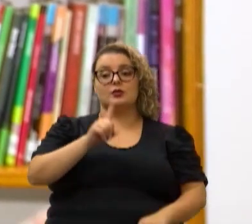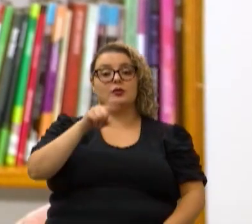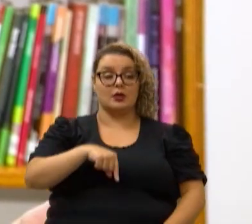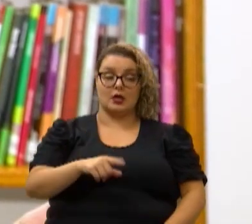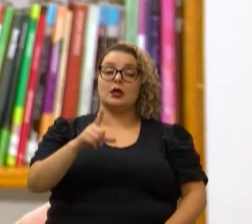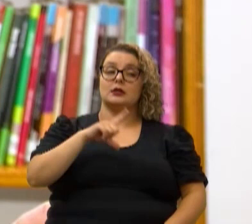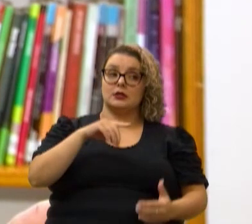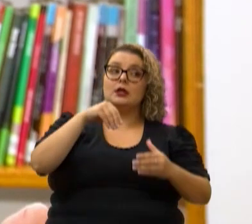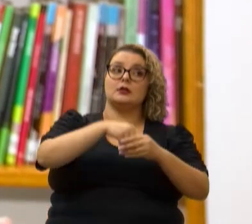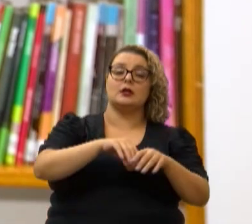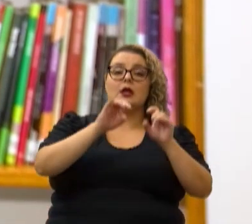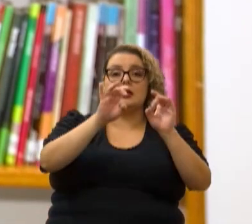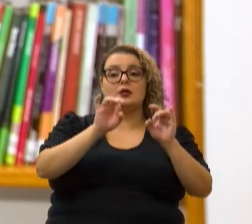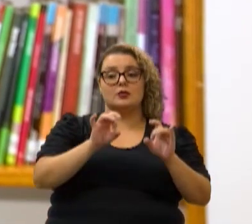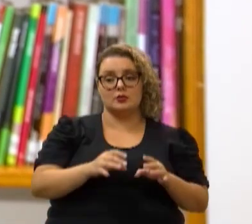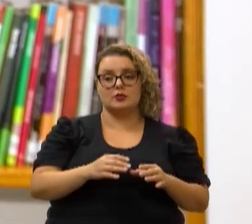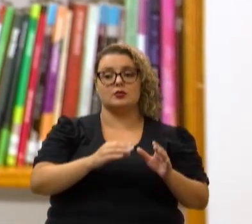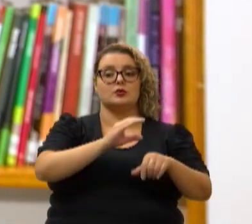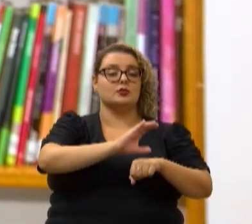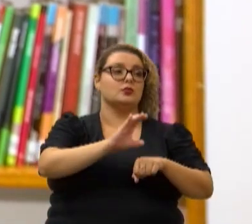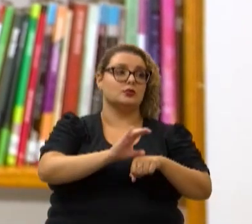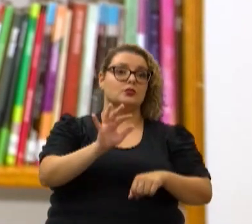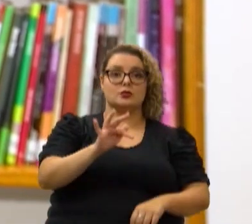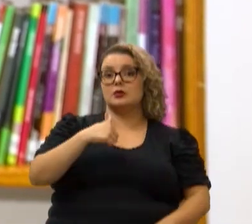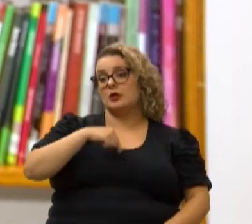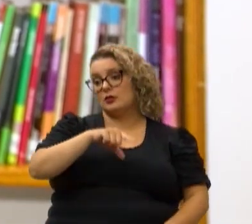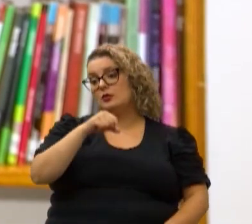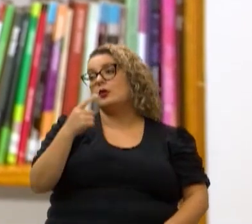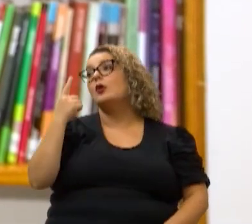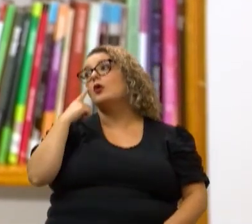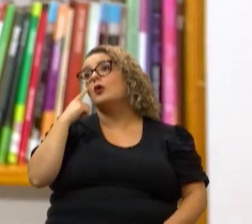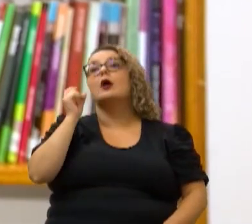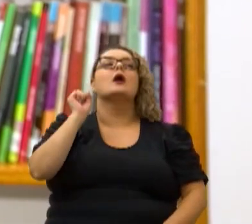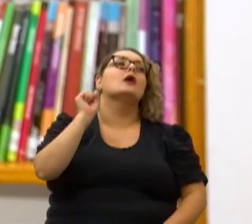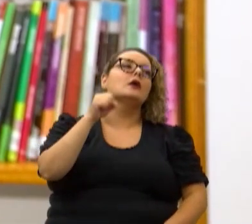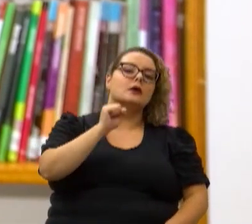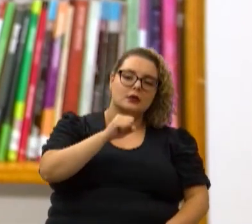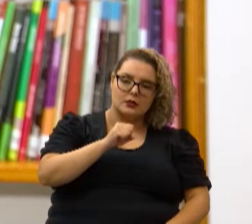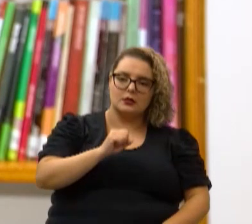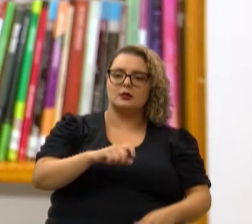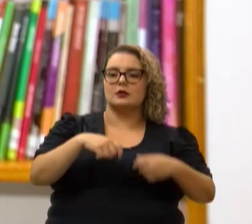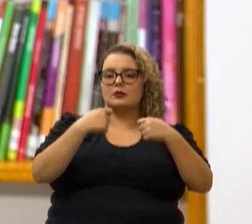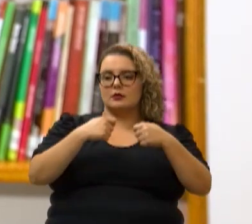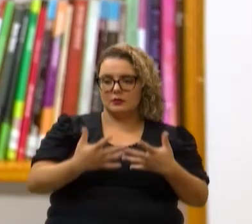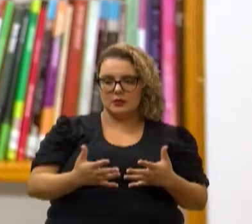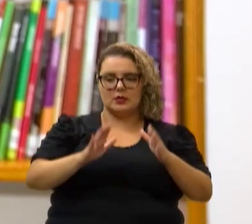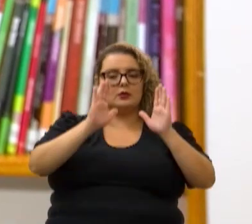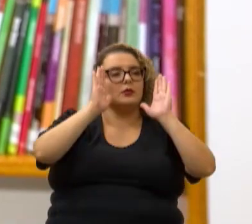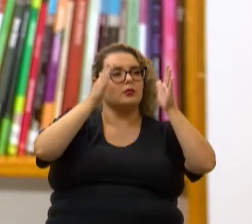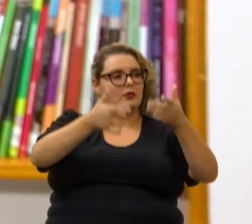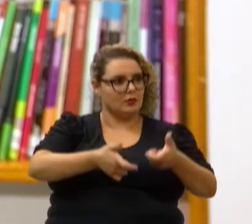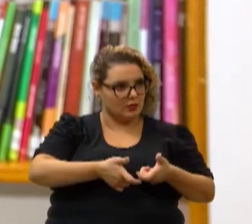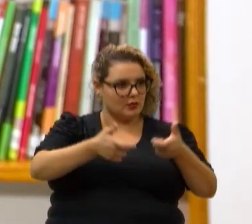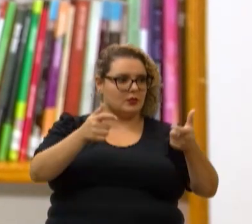carrega consigo a especificidade do curso superior do qual eu escolho. Olha aí, pessoal. E aí sim eu preciso dar um grau de